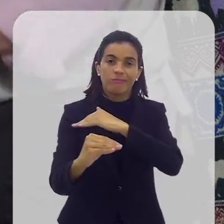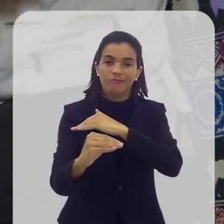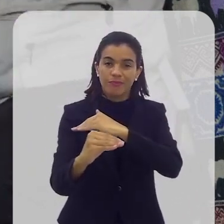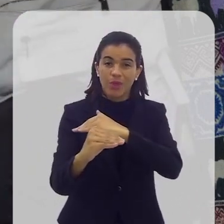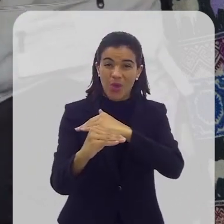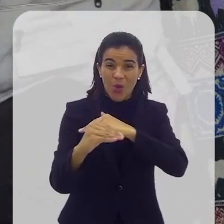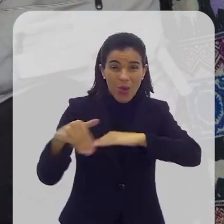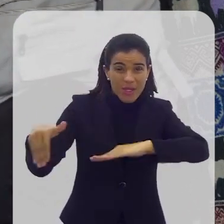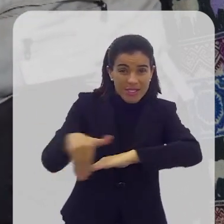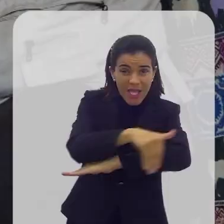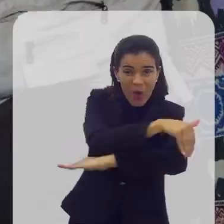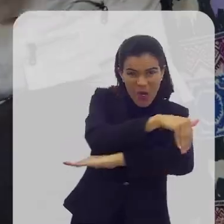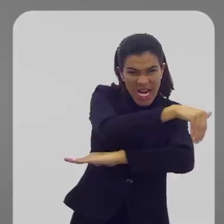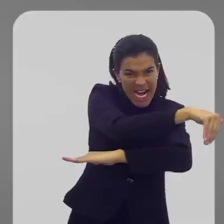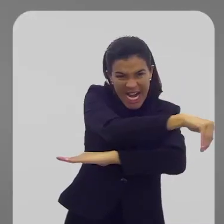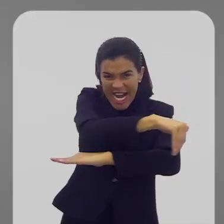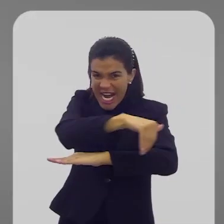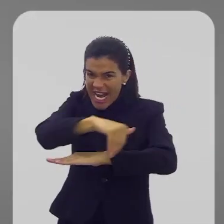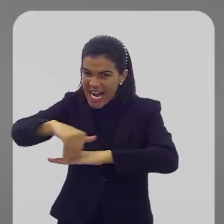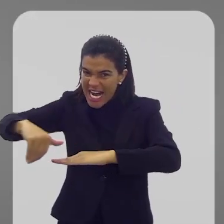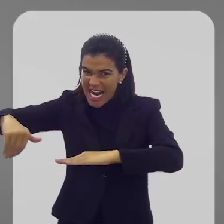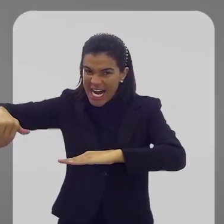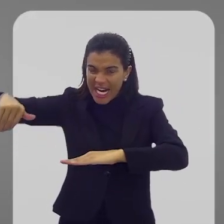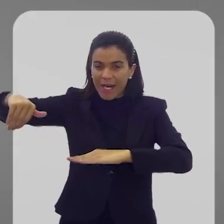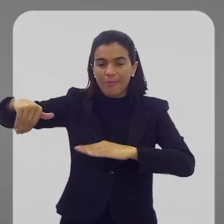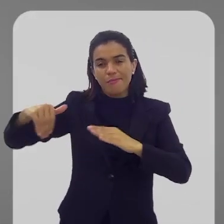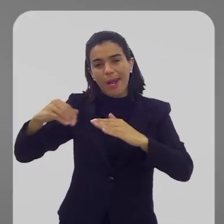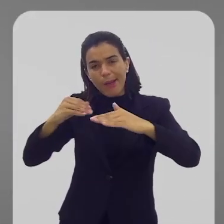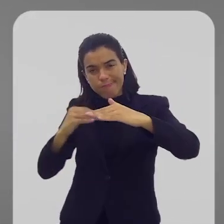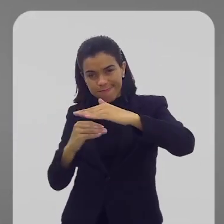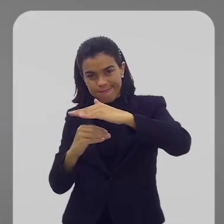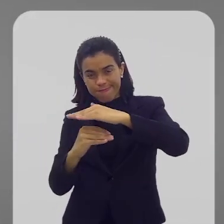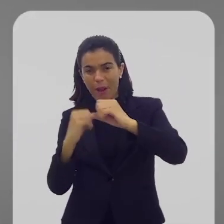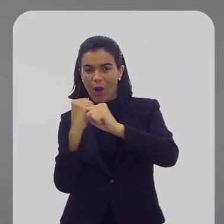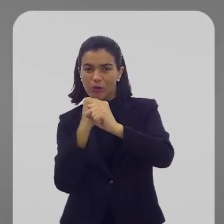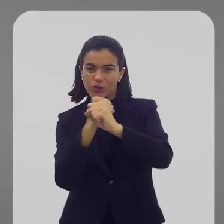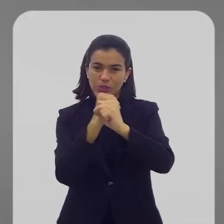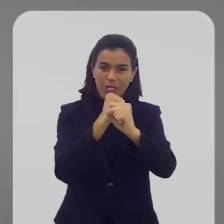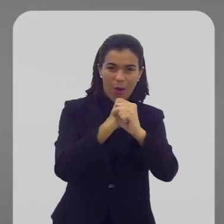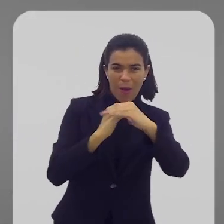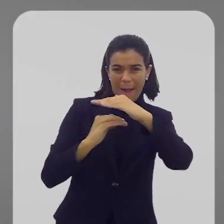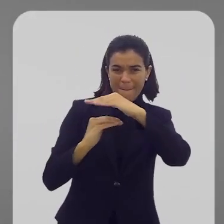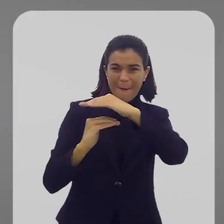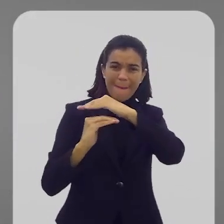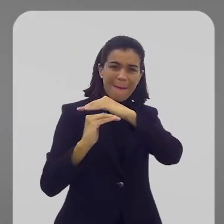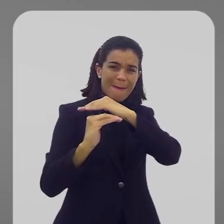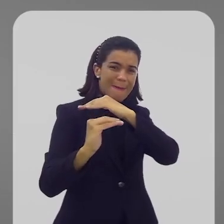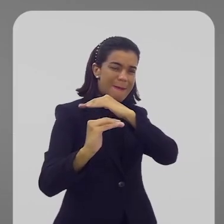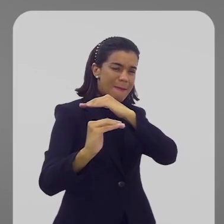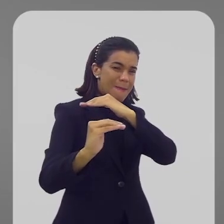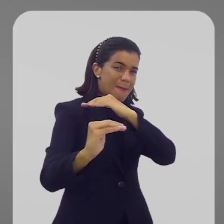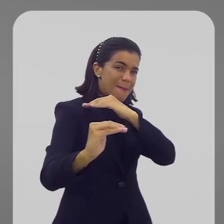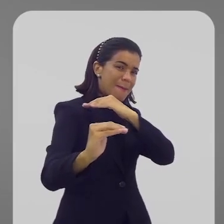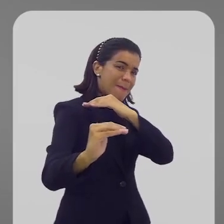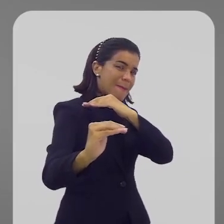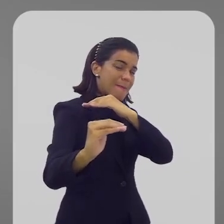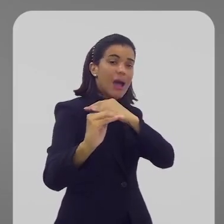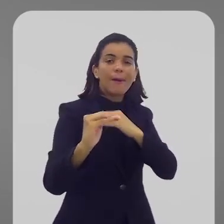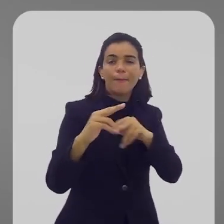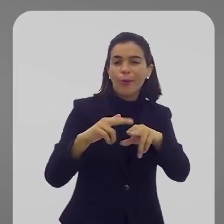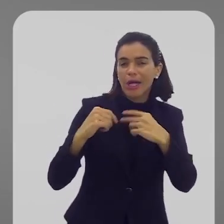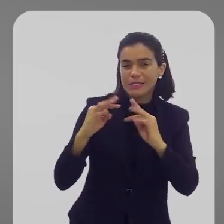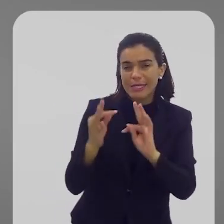do Catete guarda memórias e fatos históricos da nossa República. O Palácio do Catete acompanhou as mudanças do bairro, da cidade e do